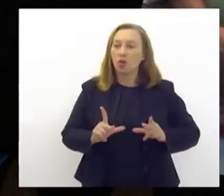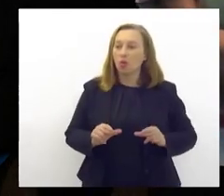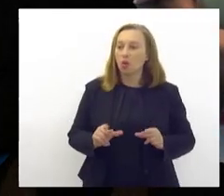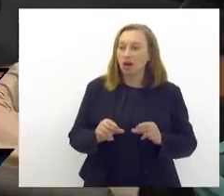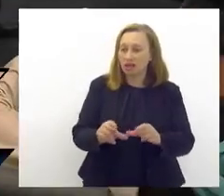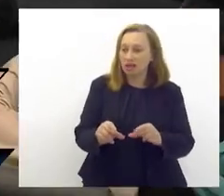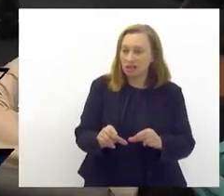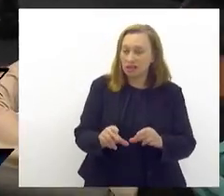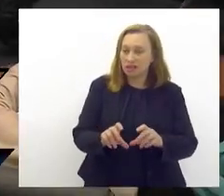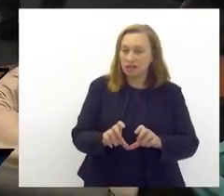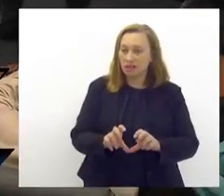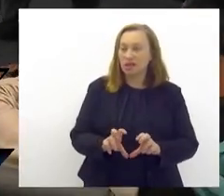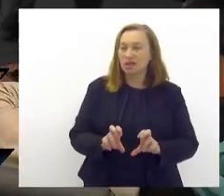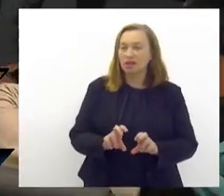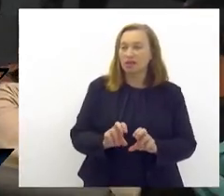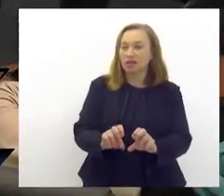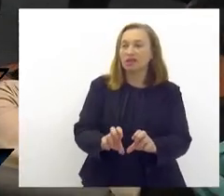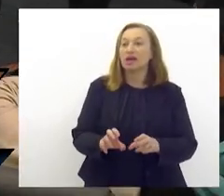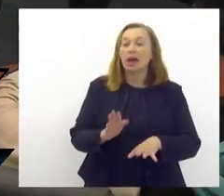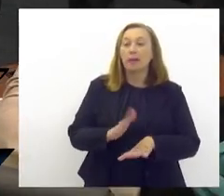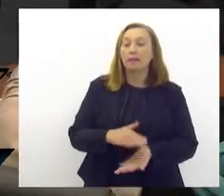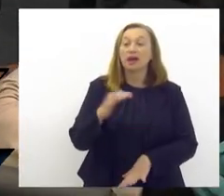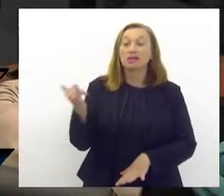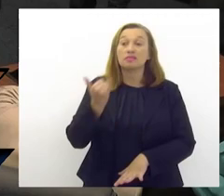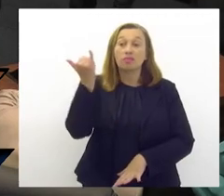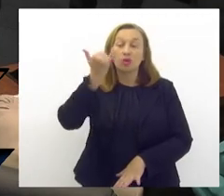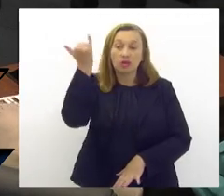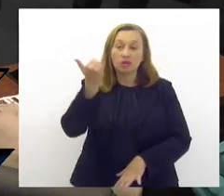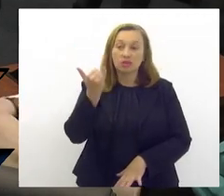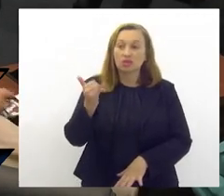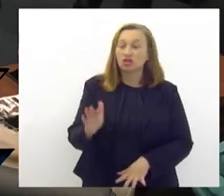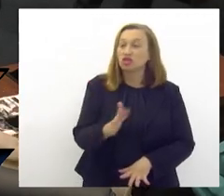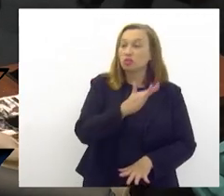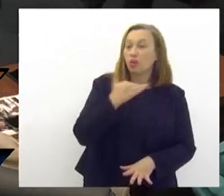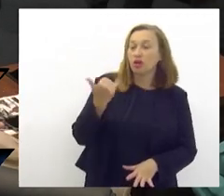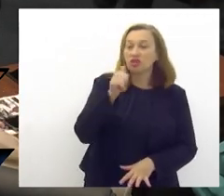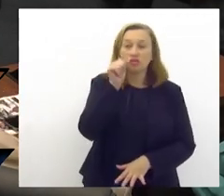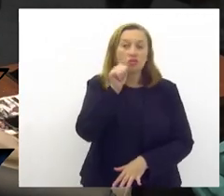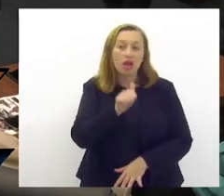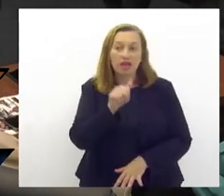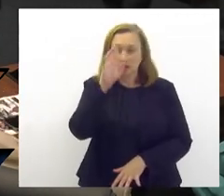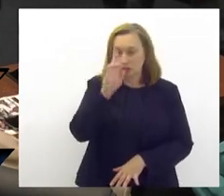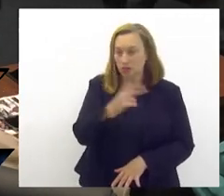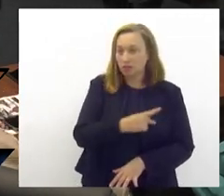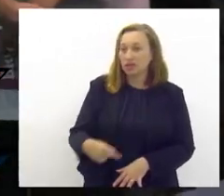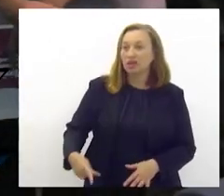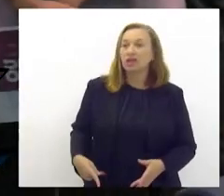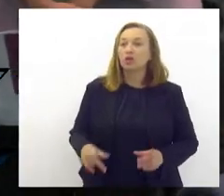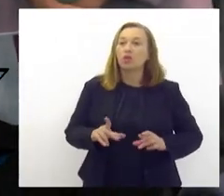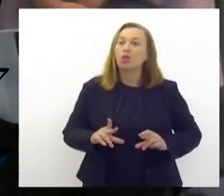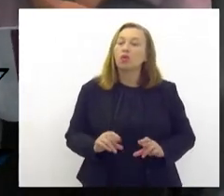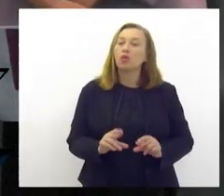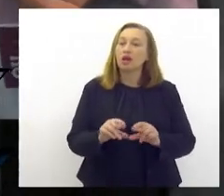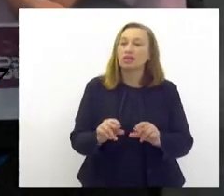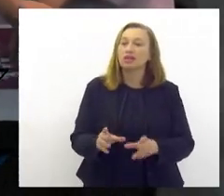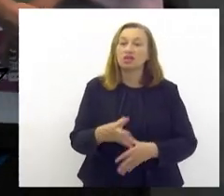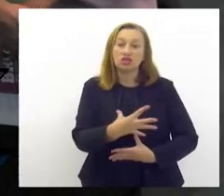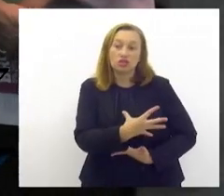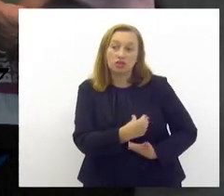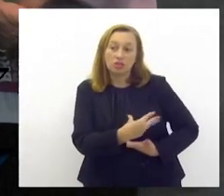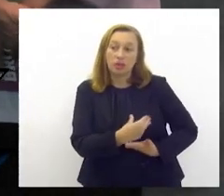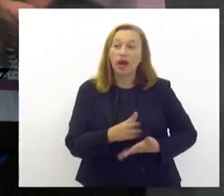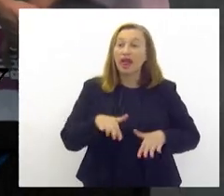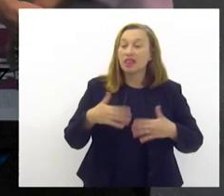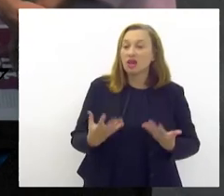das incidências mais importantes em termos de mortalidade de mulheres, senhor presidente, o câncer de mama. Então,